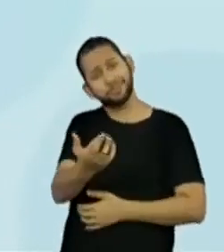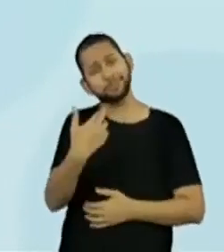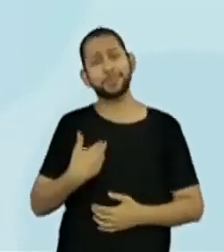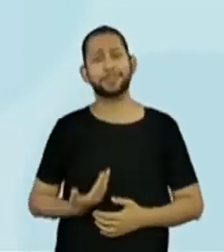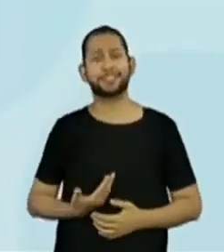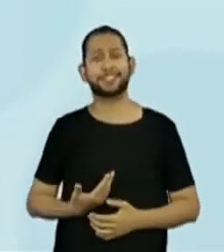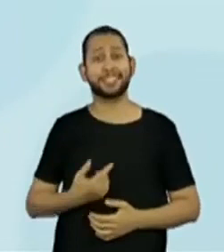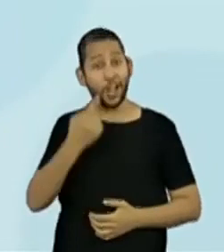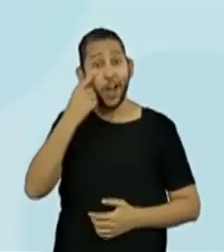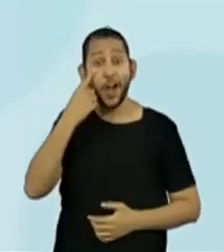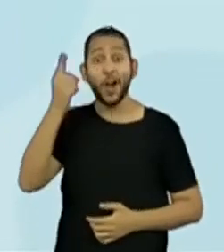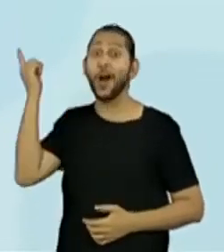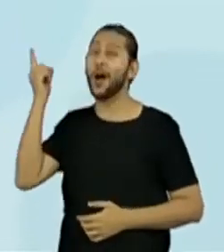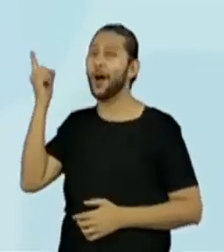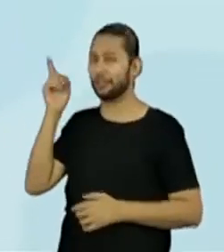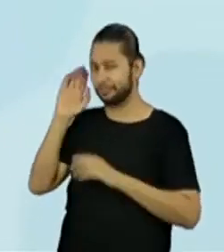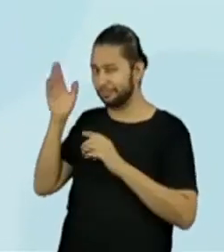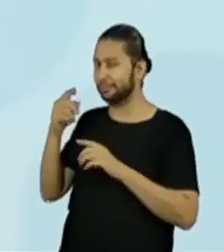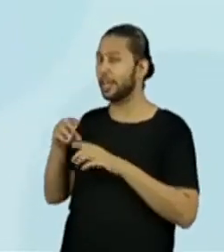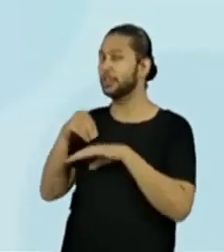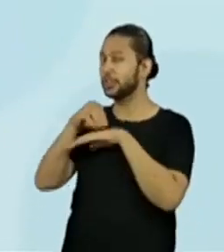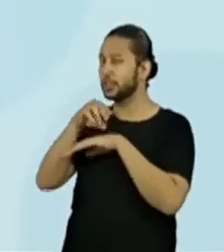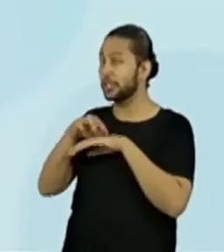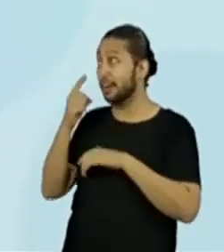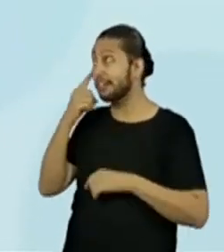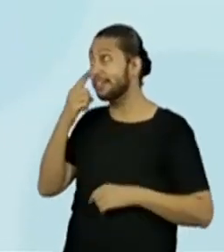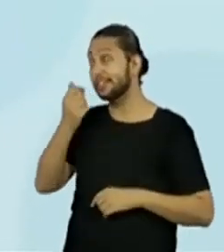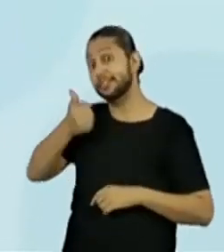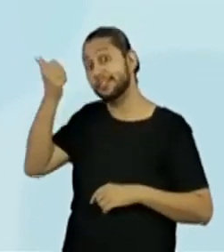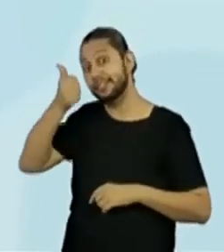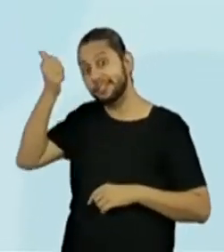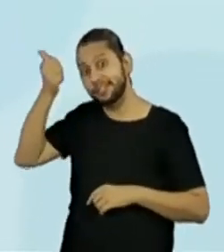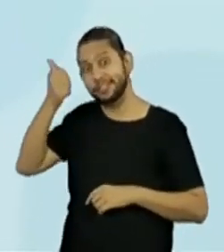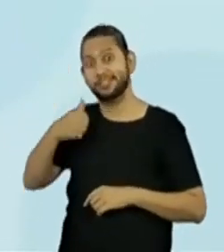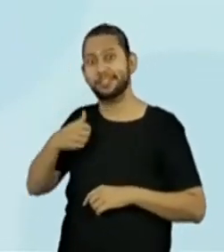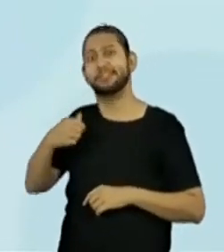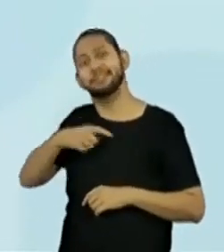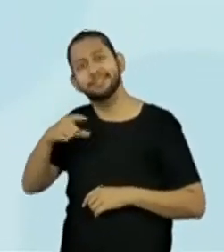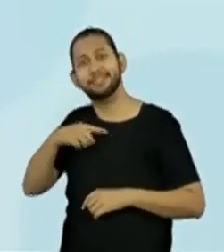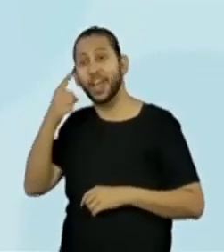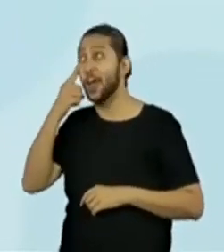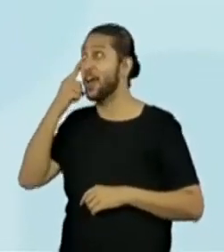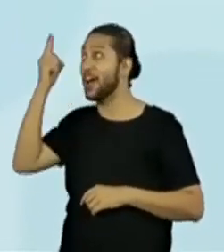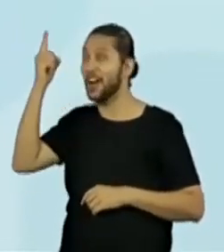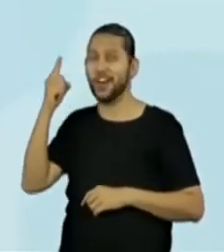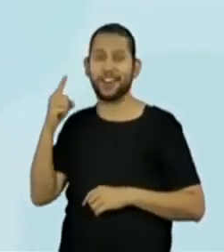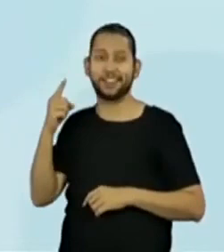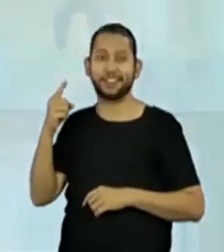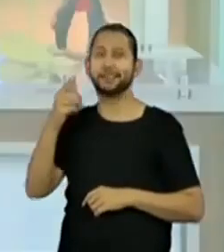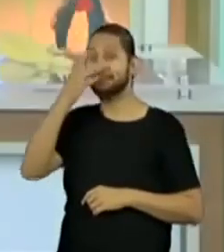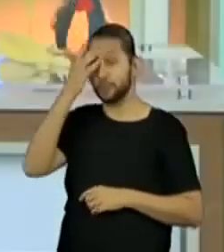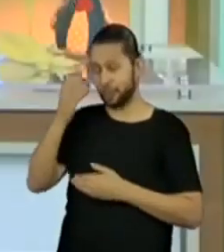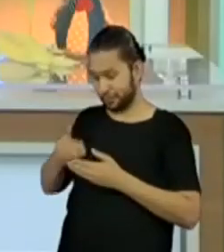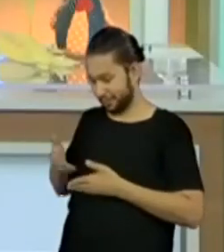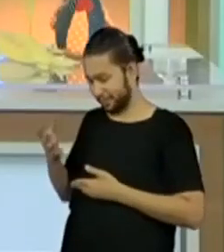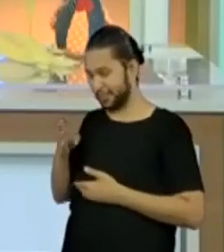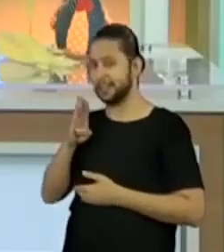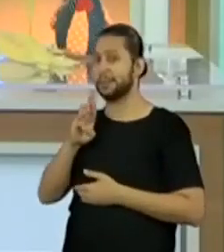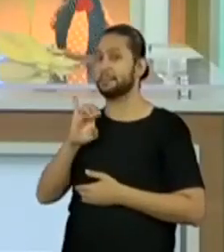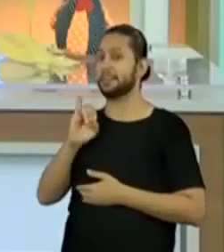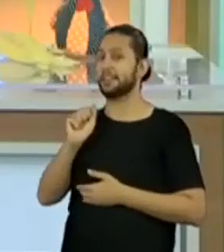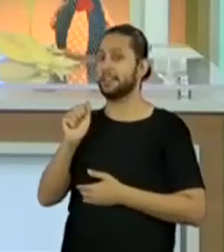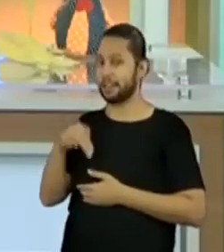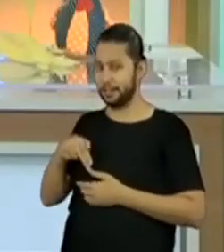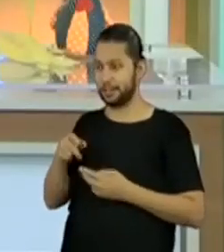me responder, hein? Olha só. Aqui quem já está marcando presença? O Brian, Lucas e